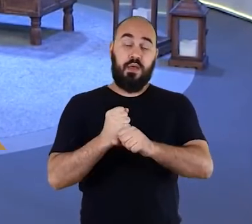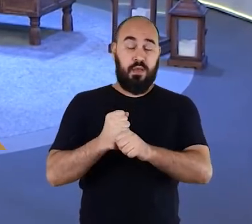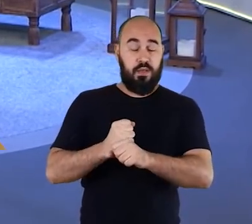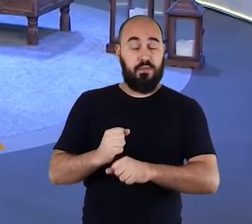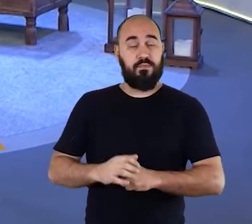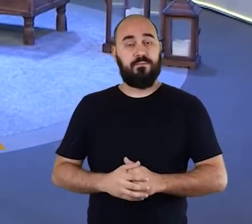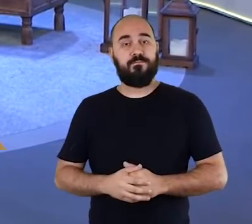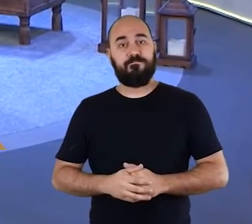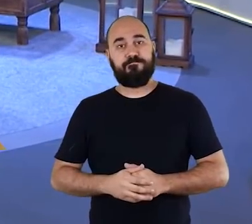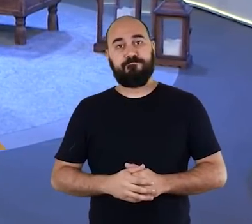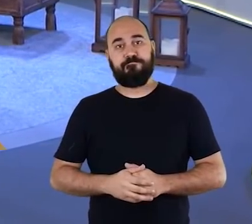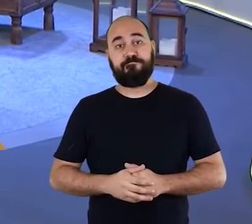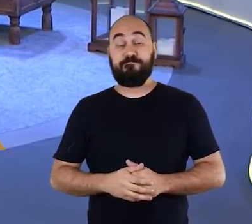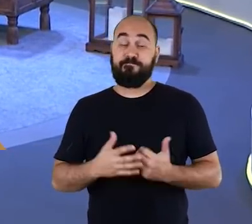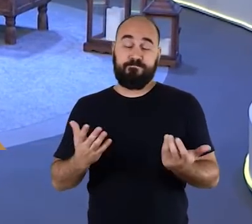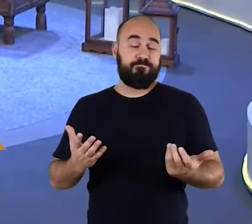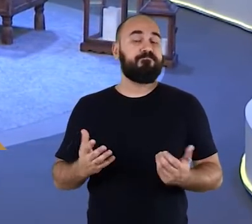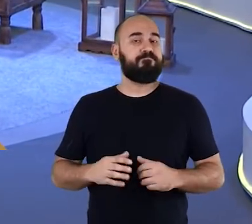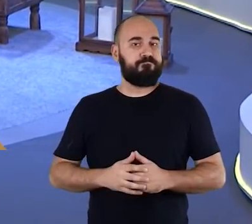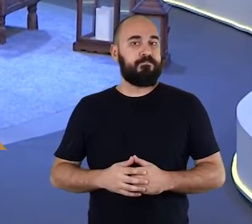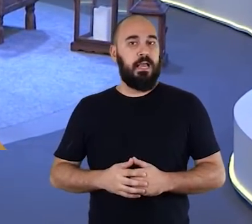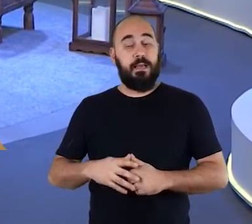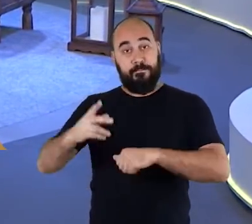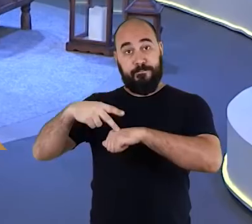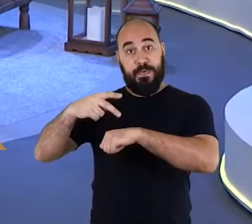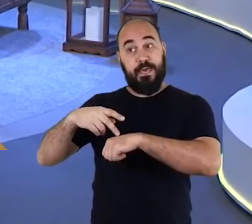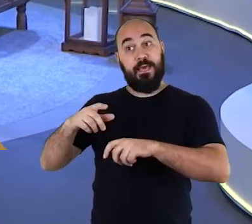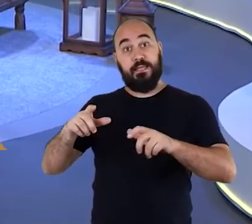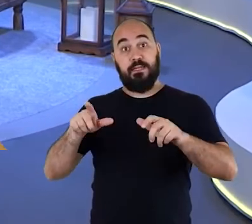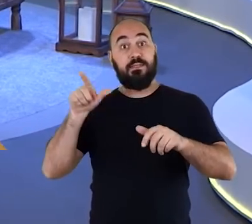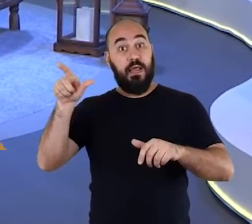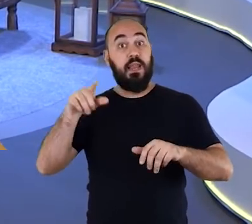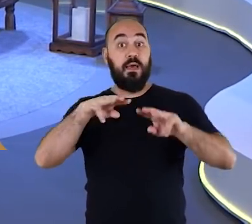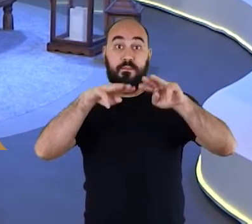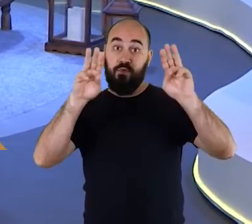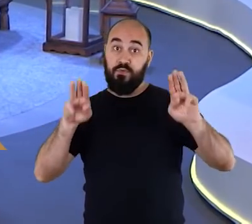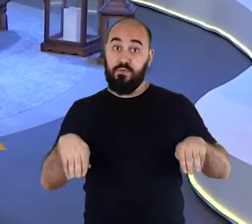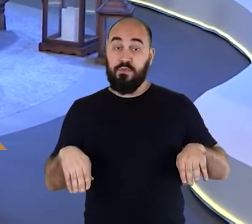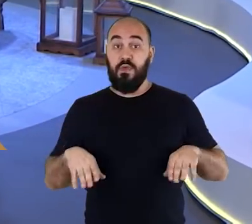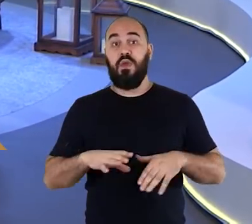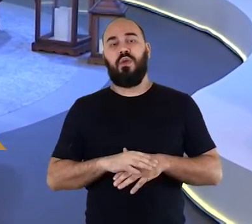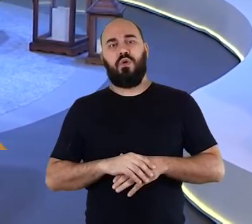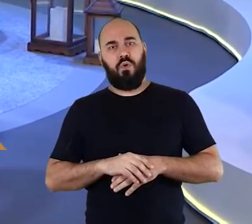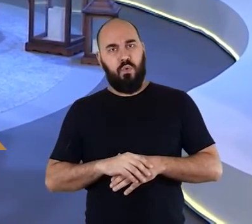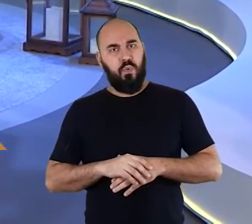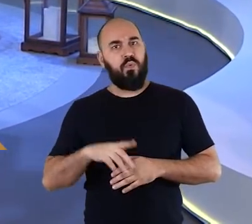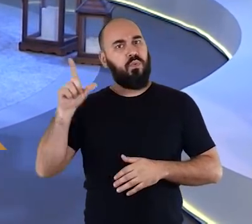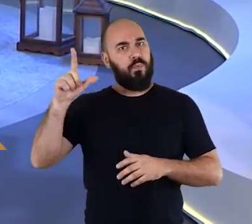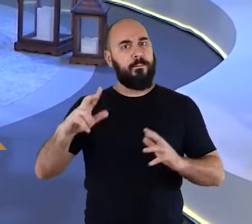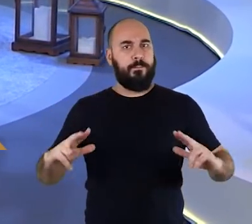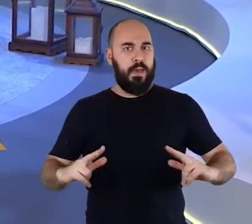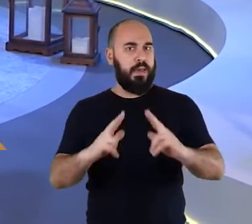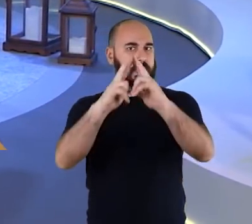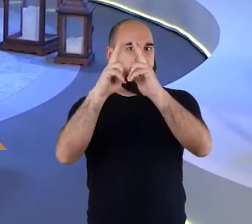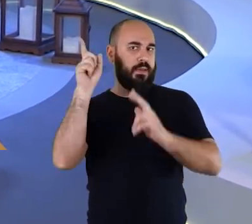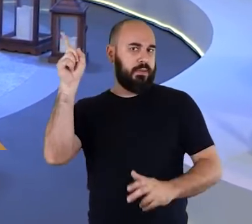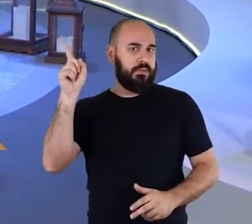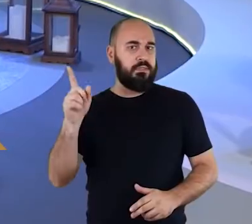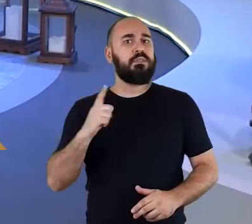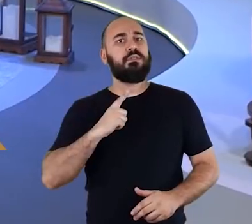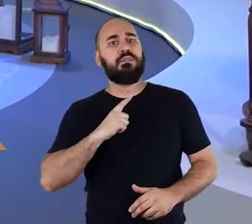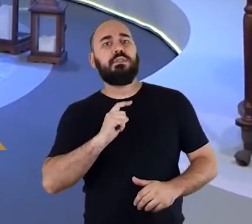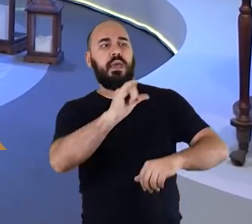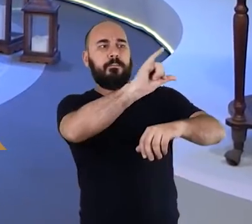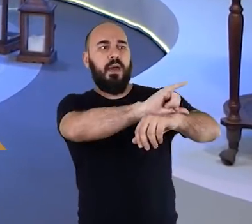foi levada para Paris, permanece hoje no Museu do Louvre, e, como eu disse, está ali entre vários outros artefatos